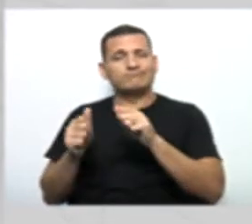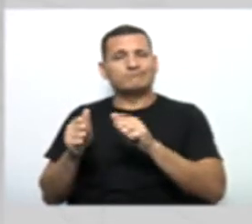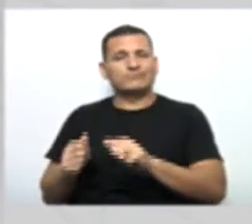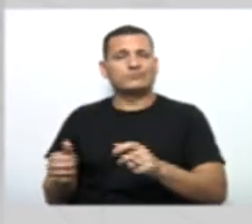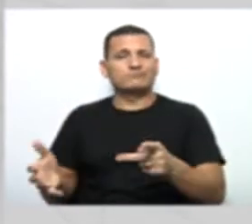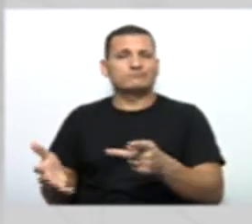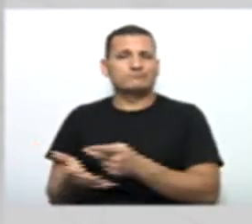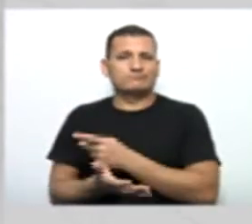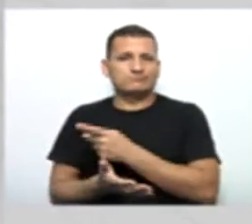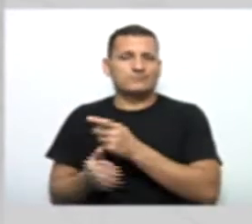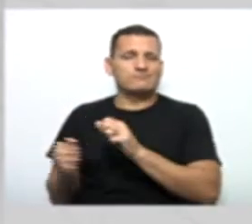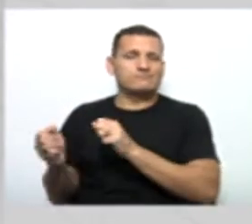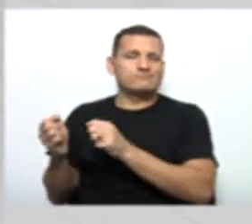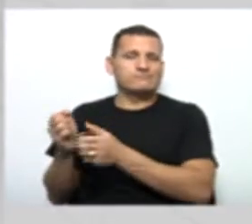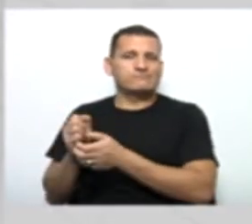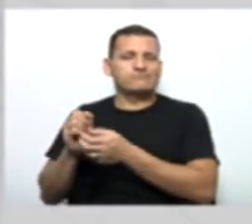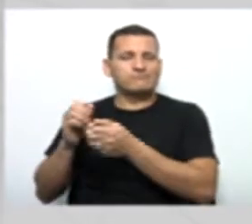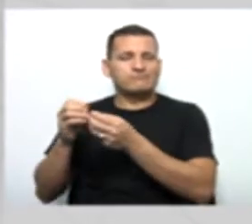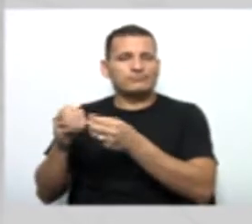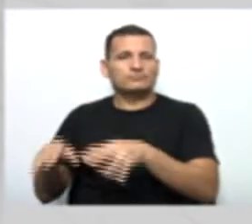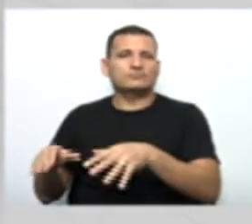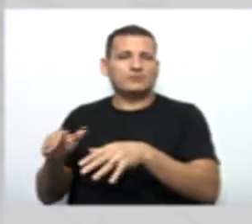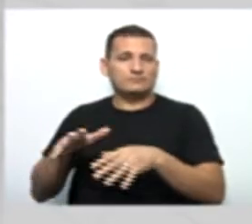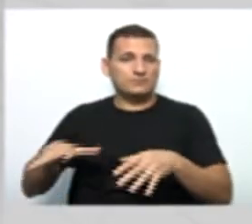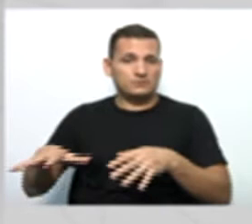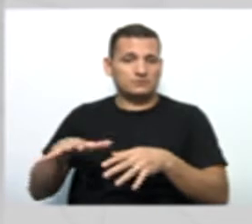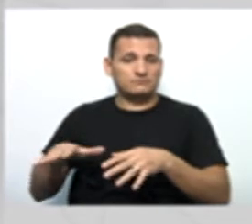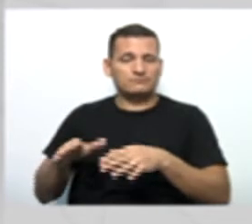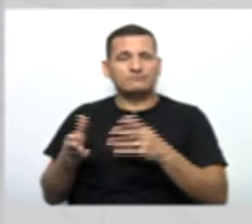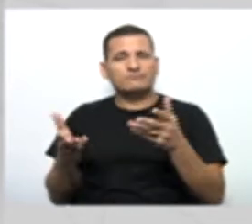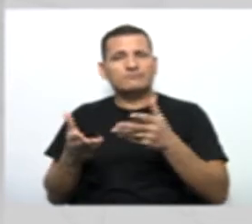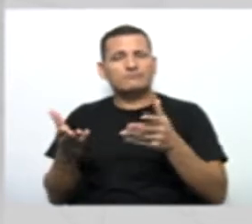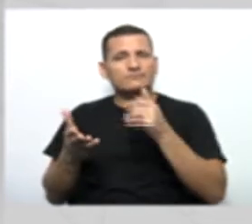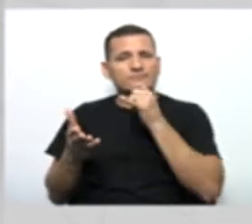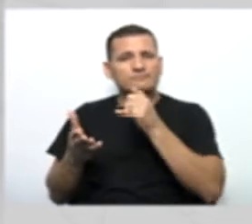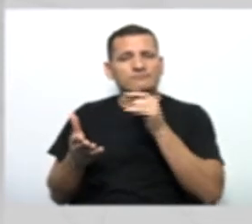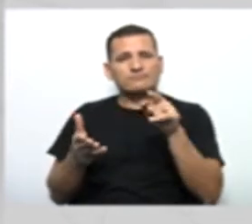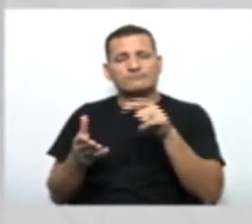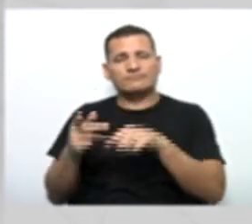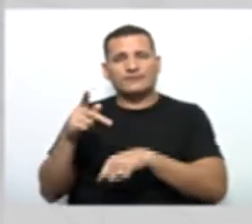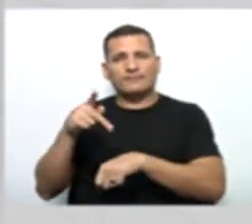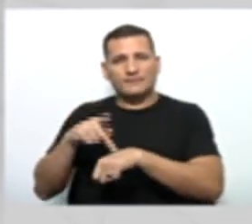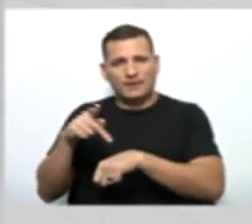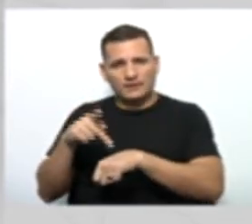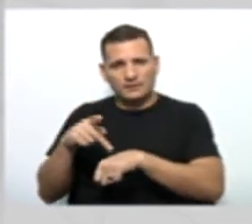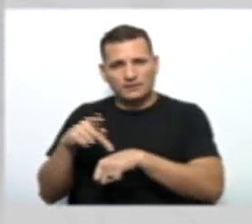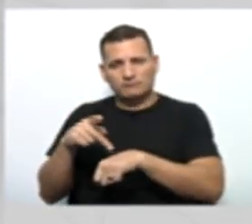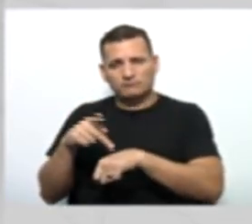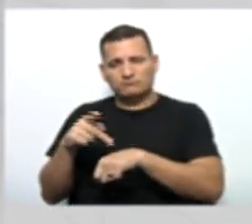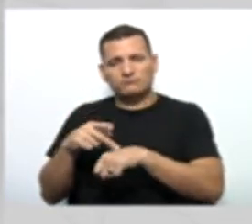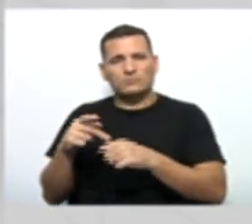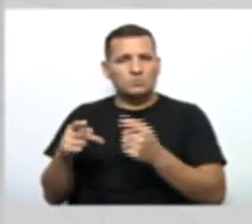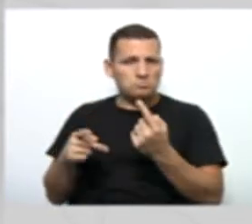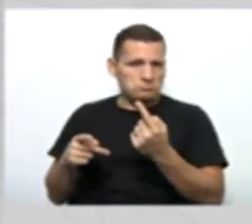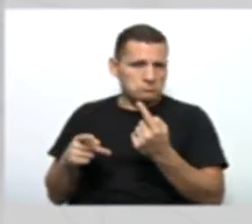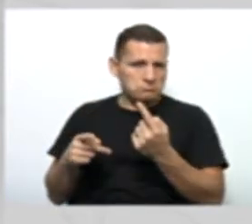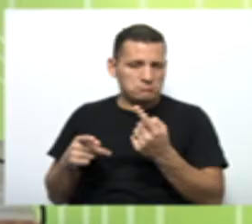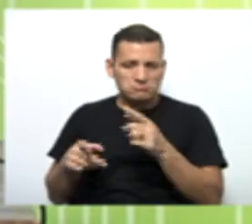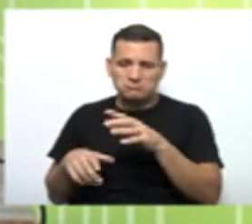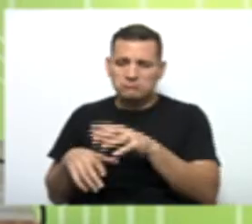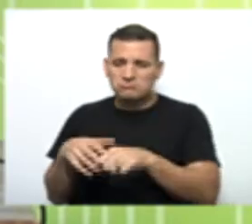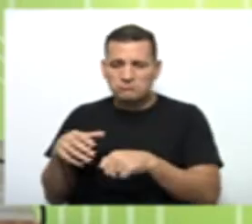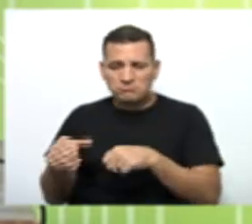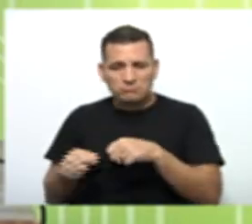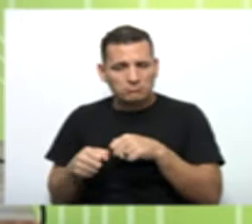Agora, se você retira somente uma pedra pequena, provavelmente não vai causar degradação